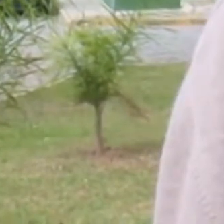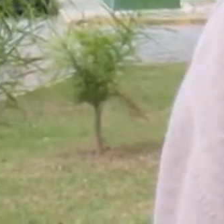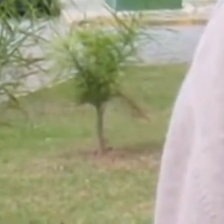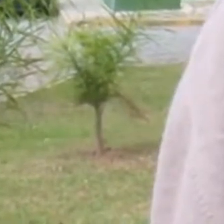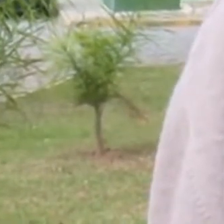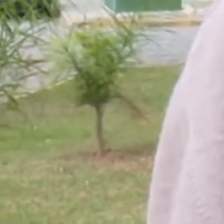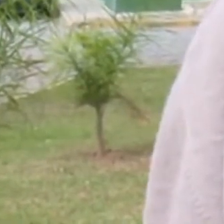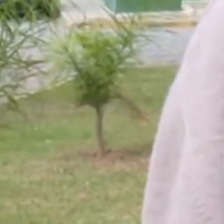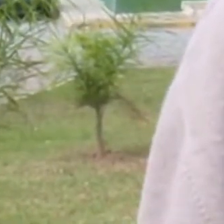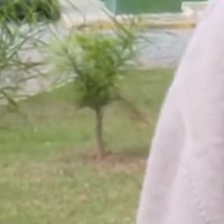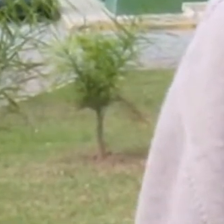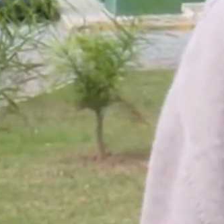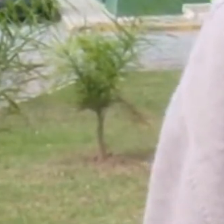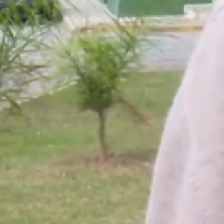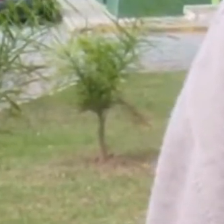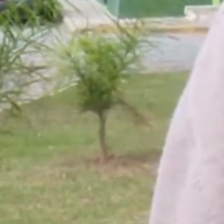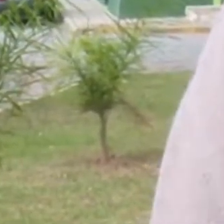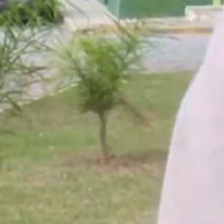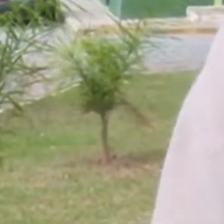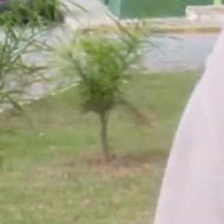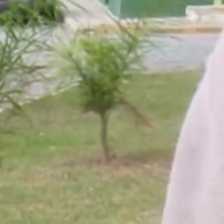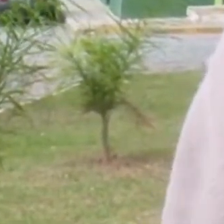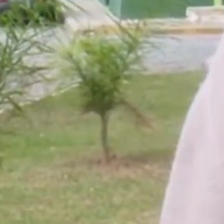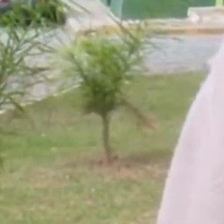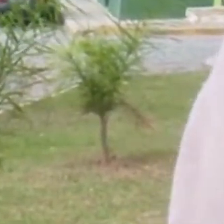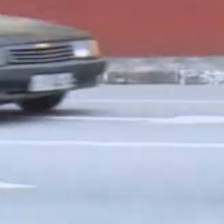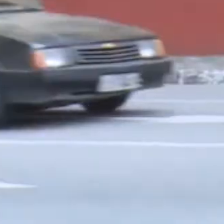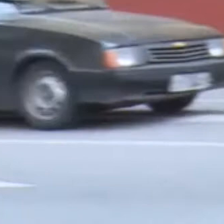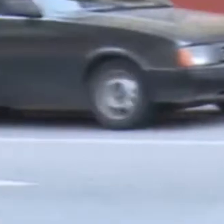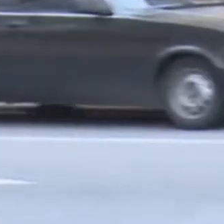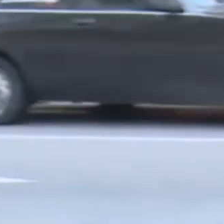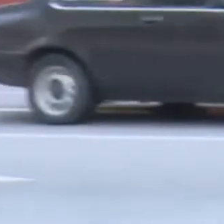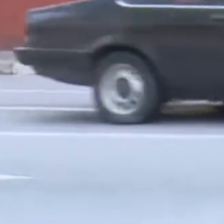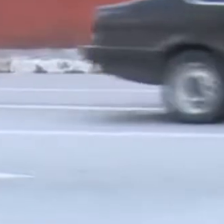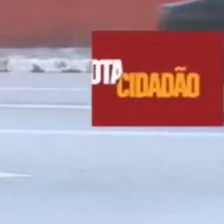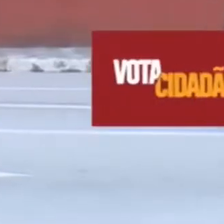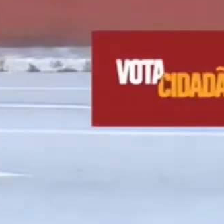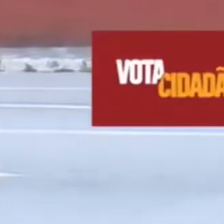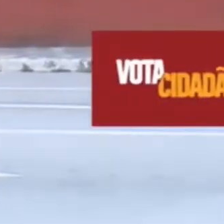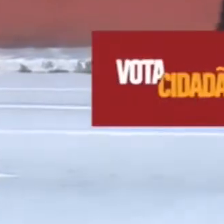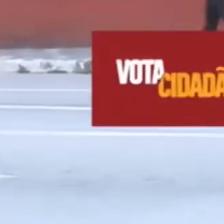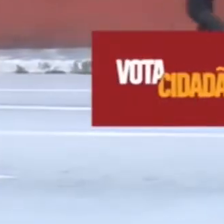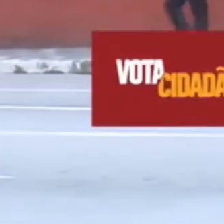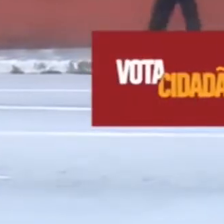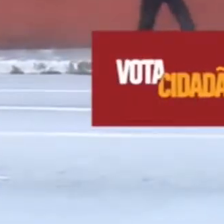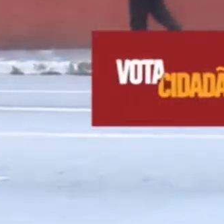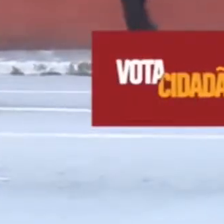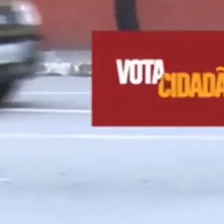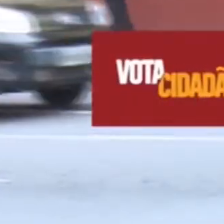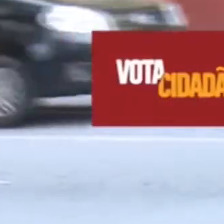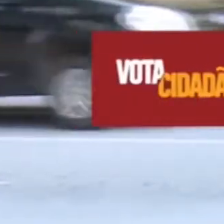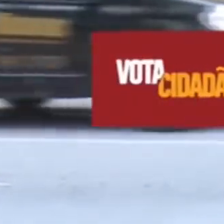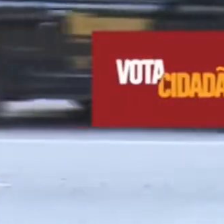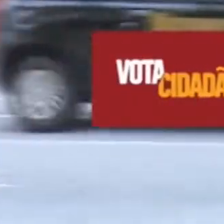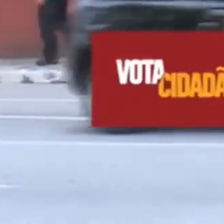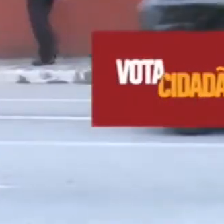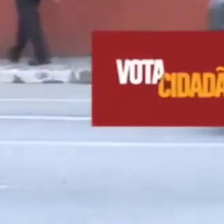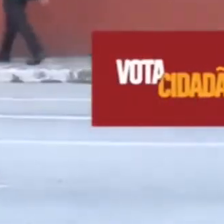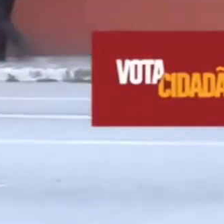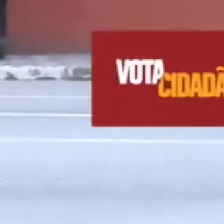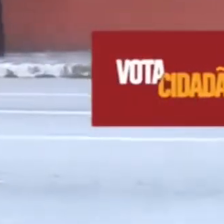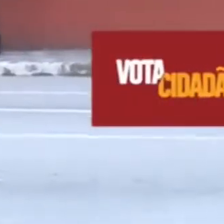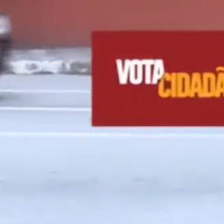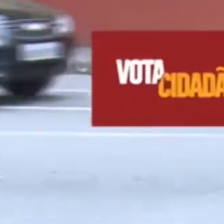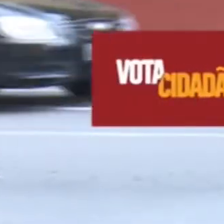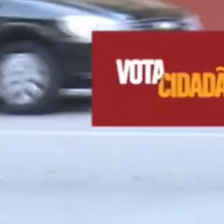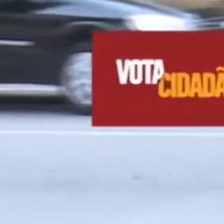Mas como não cabe ao município doar, eu acho que tem que ser feito pelo deputado federal. Eu sou a favor porque a pessoa tendo convênio